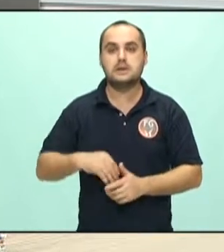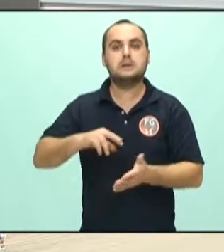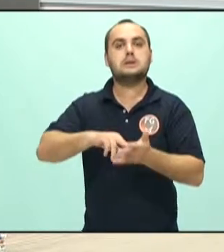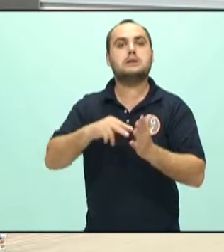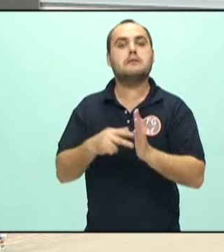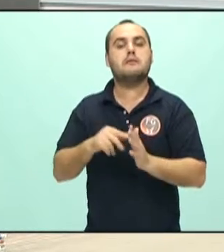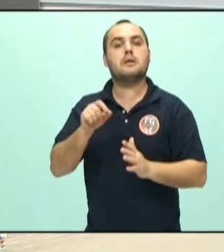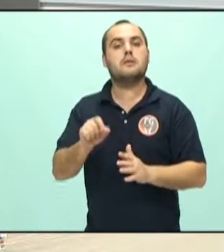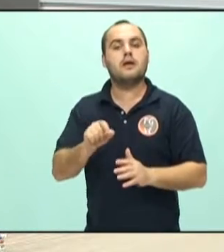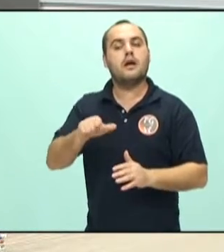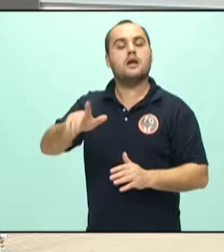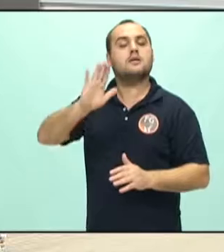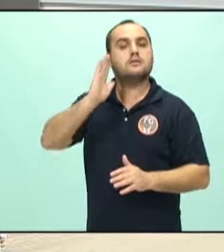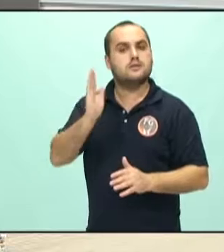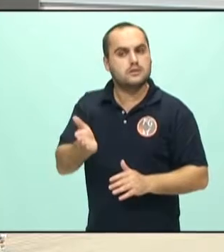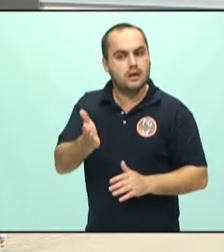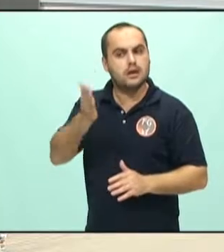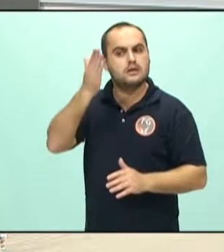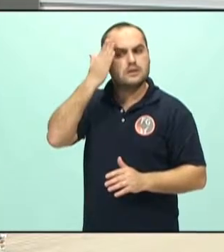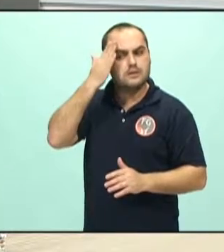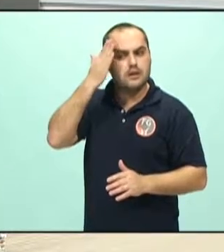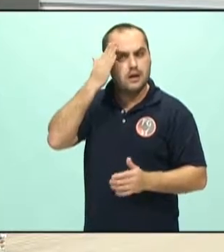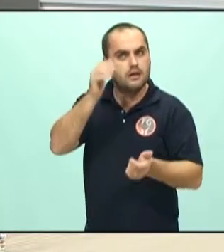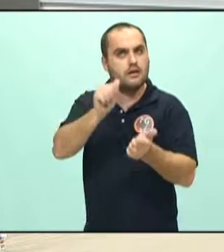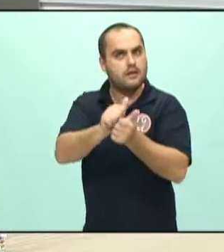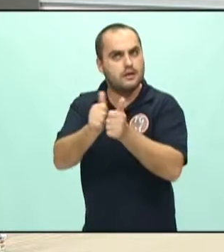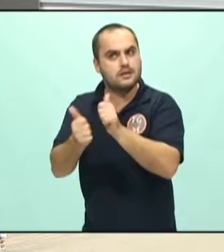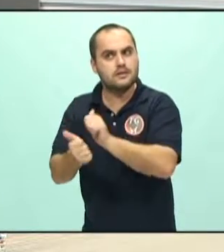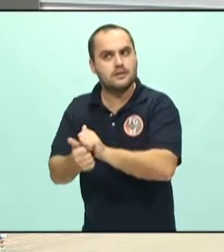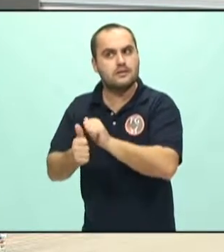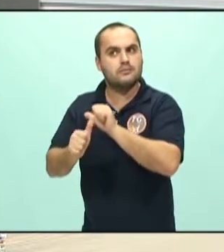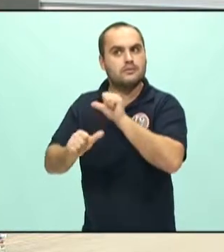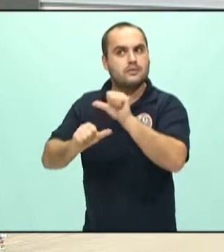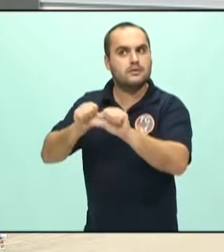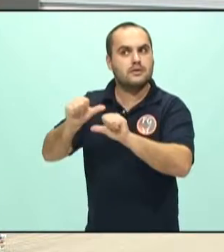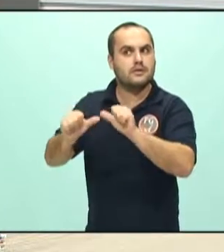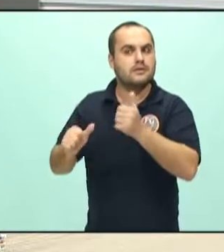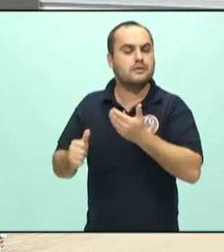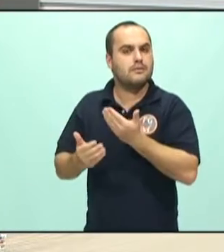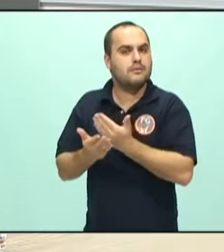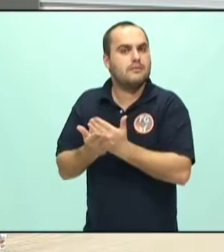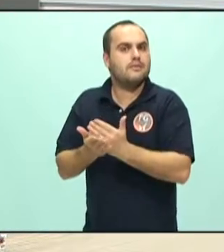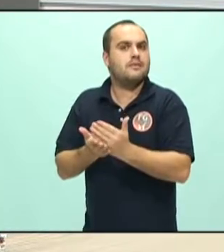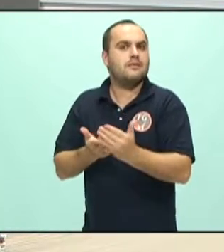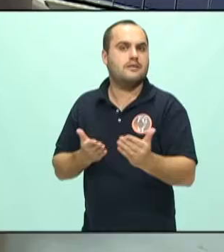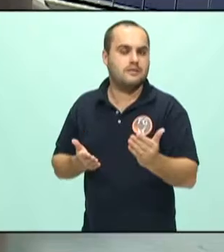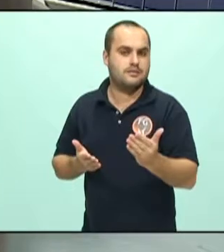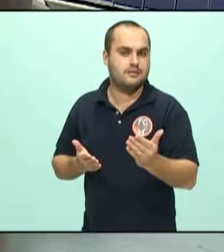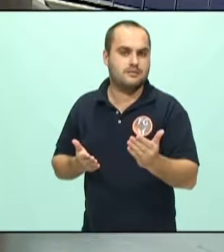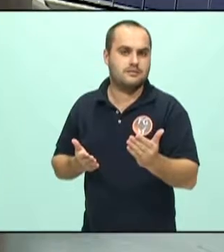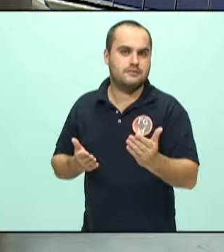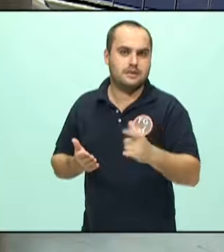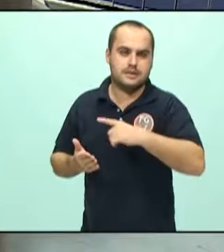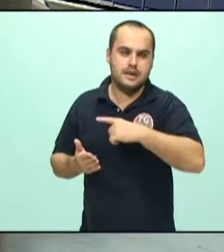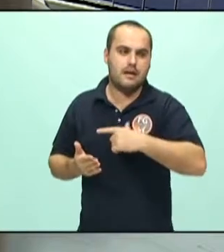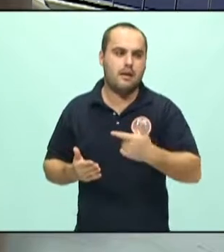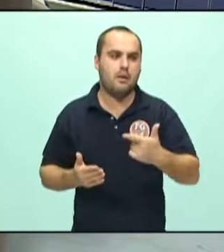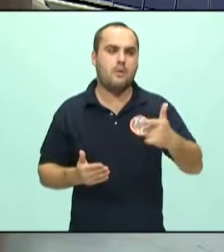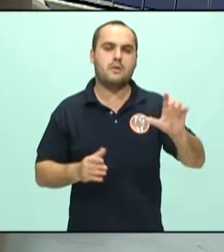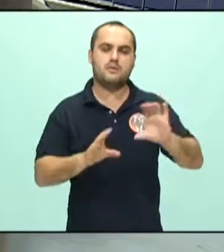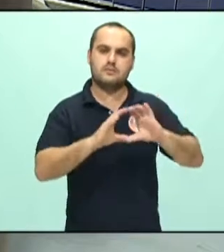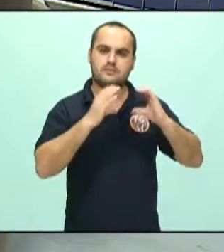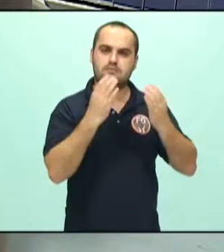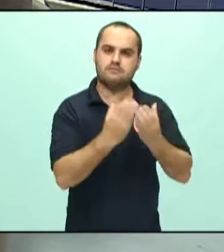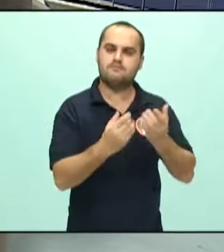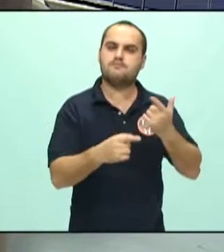está acontecendo uma transformação essa transformação ela acontece a longo prazo e ela vai abraçando outras comunidades porque nós